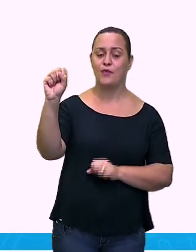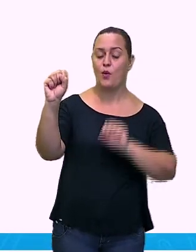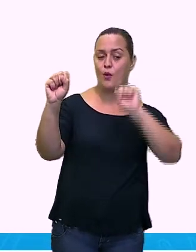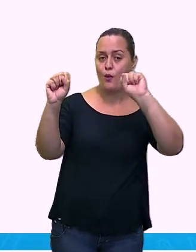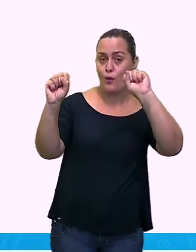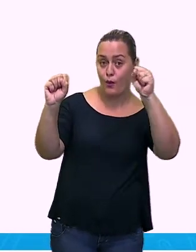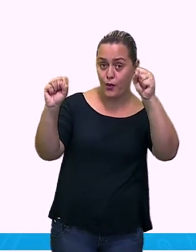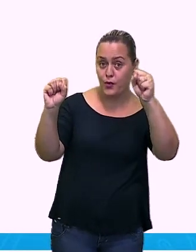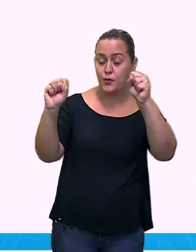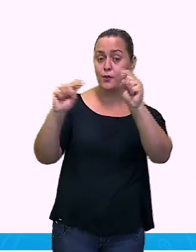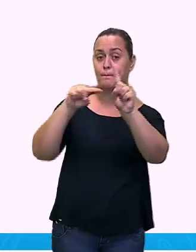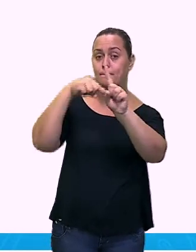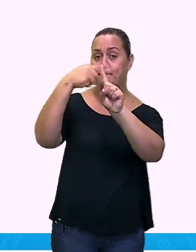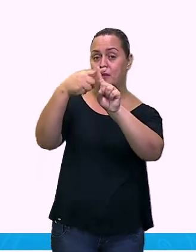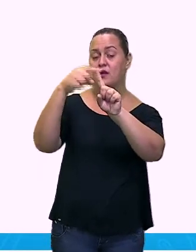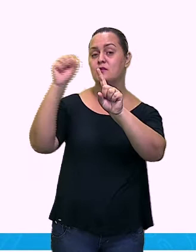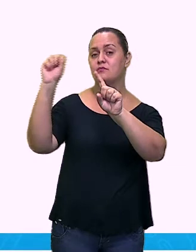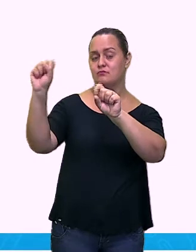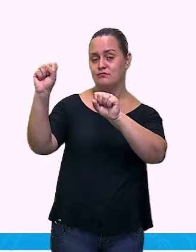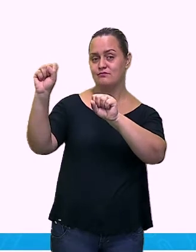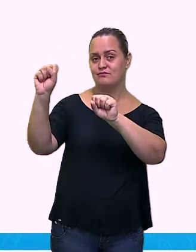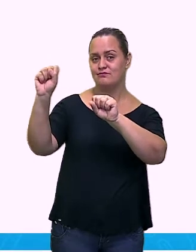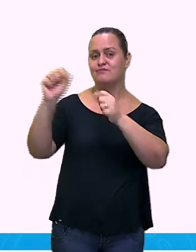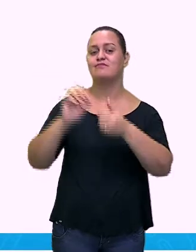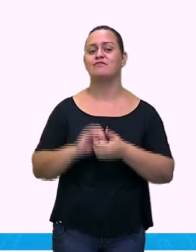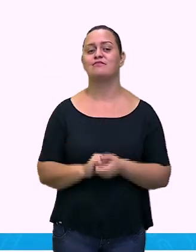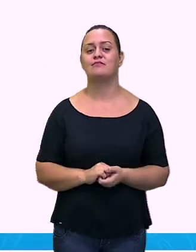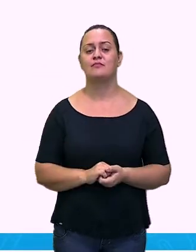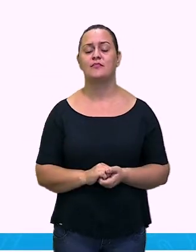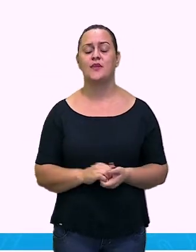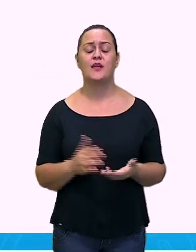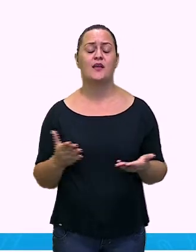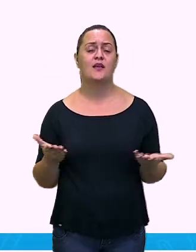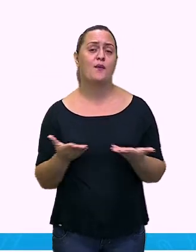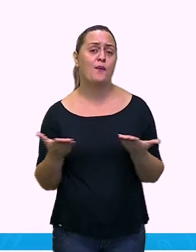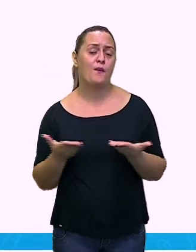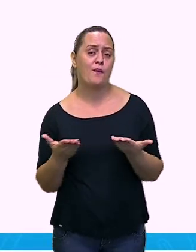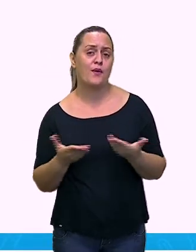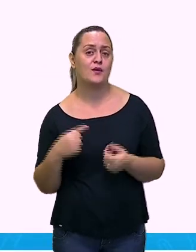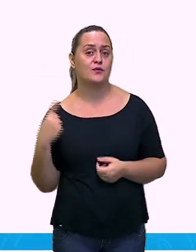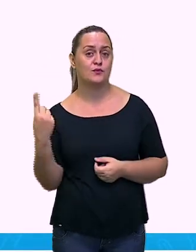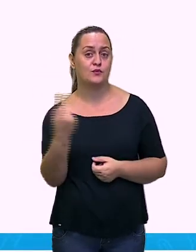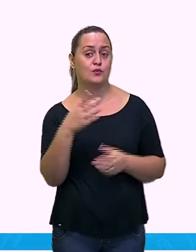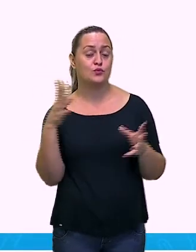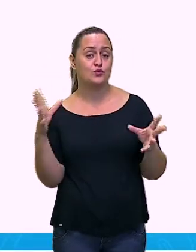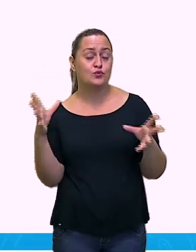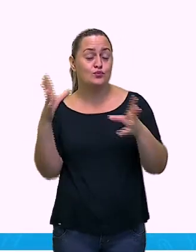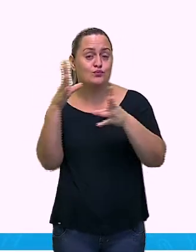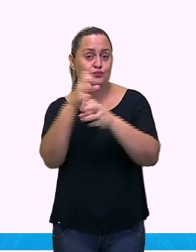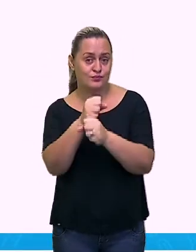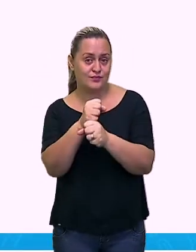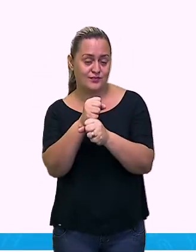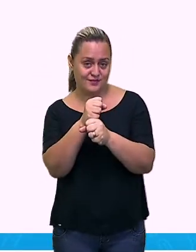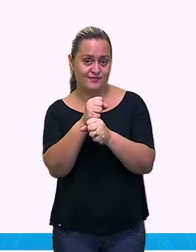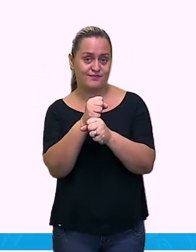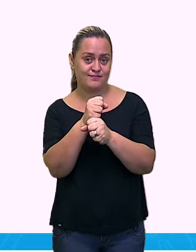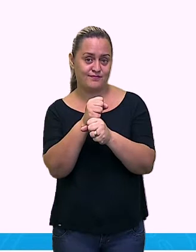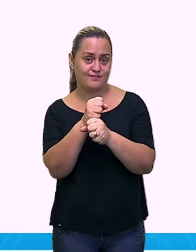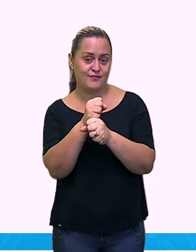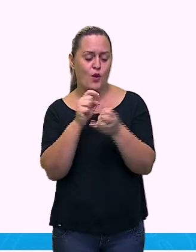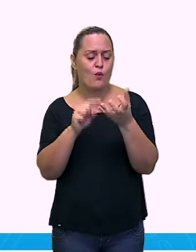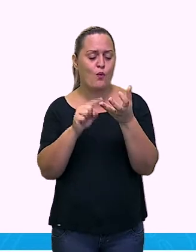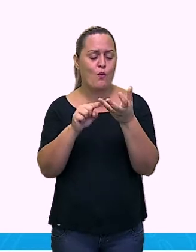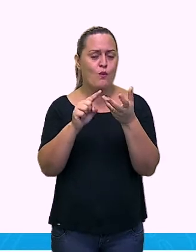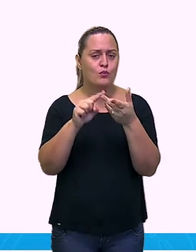quatro cinco seis sete oito e agora nós vamos juntar tudo